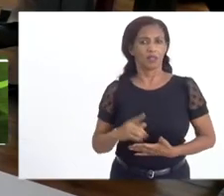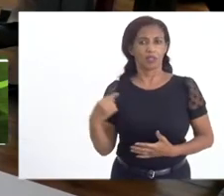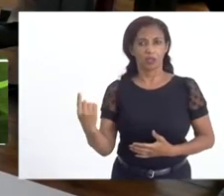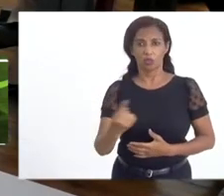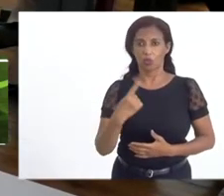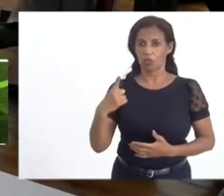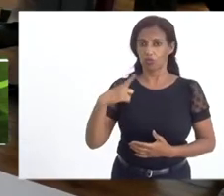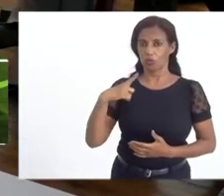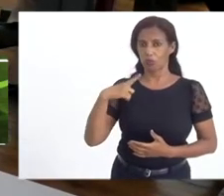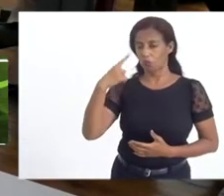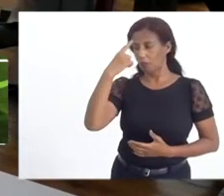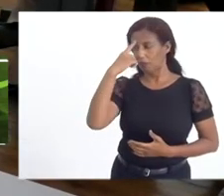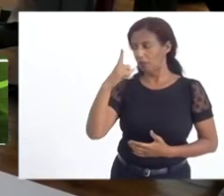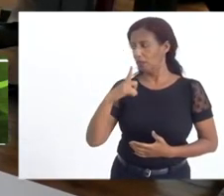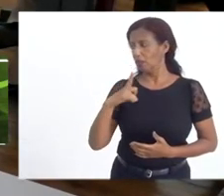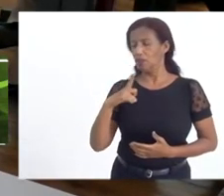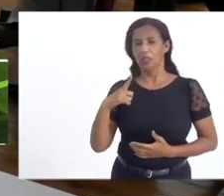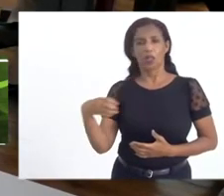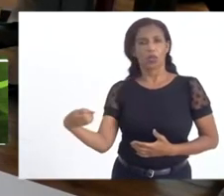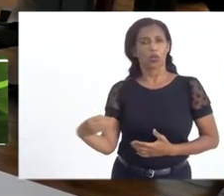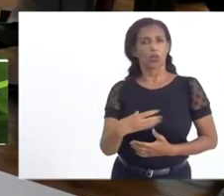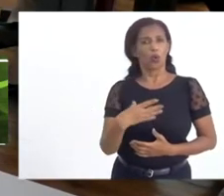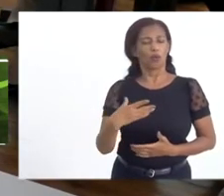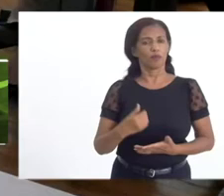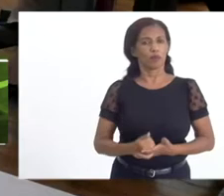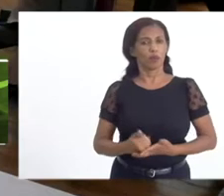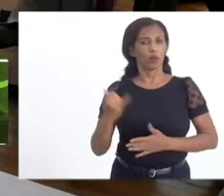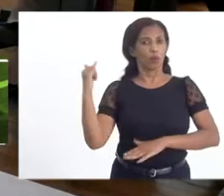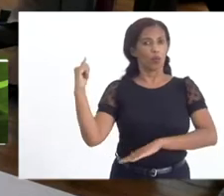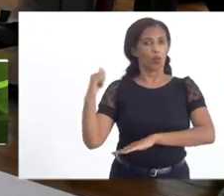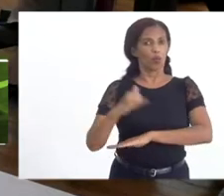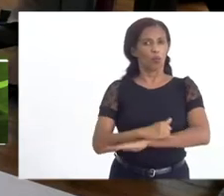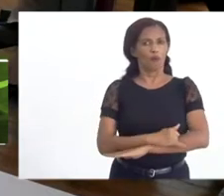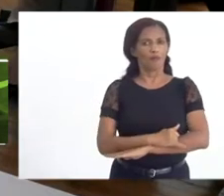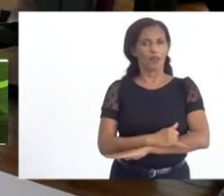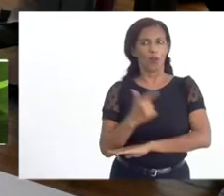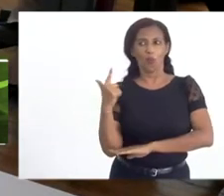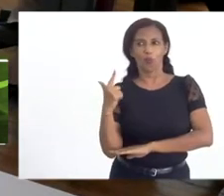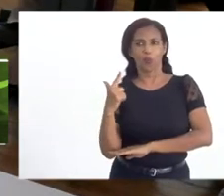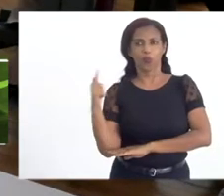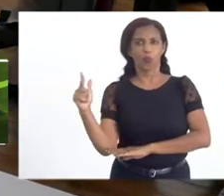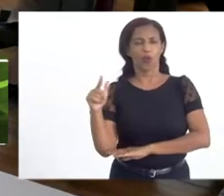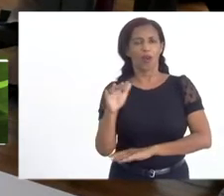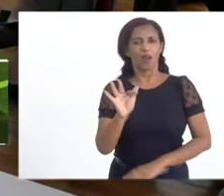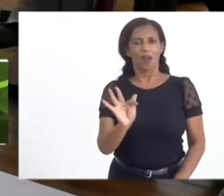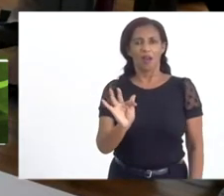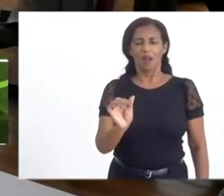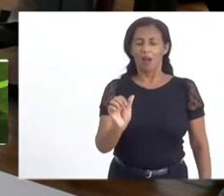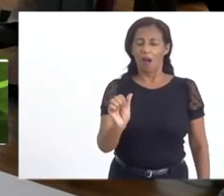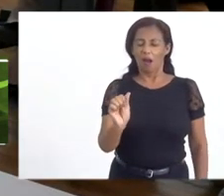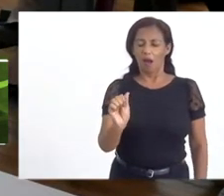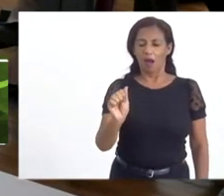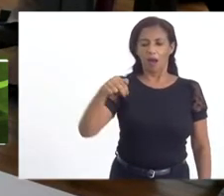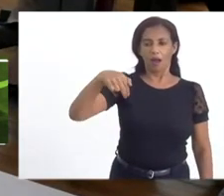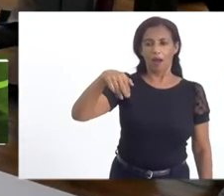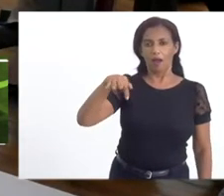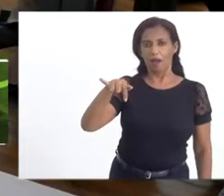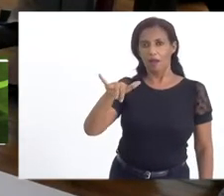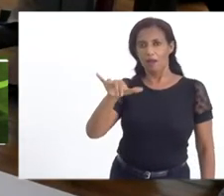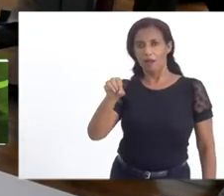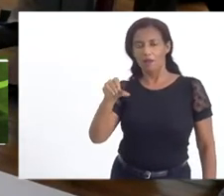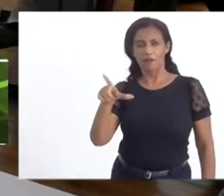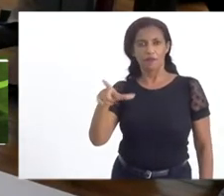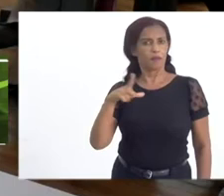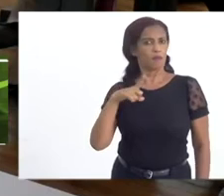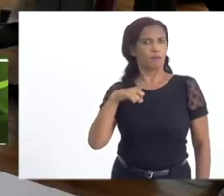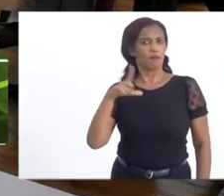com uma ideia de levar o Santos Dumont novamente, o avião anfíbio, o hidroavião. Pouca gente sabe, mas o Santos Dumont continua